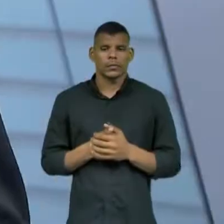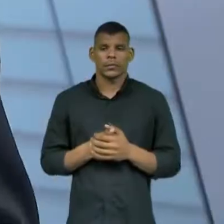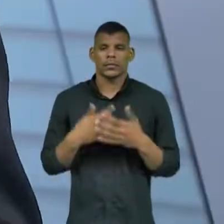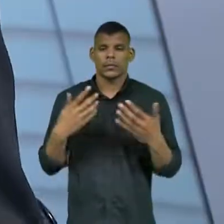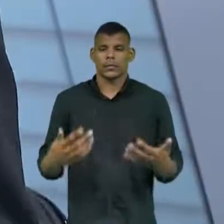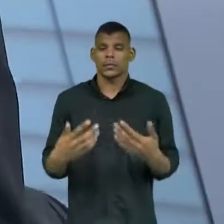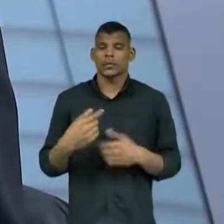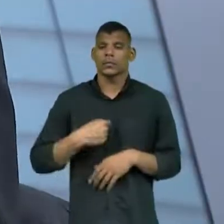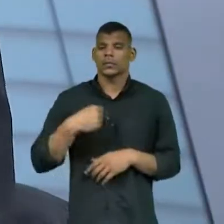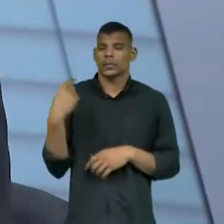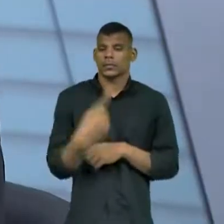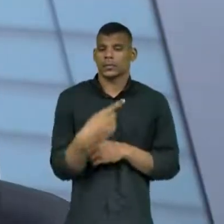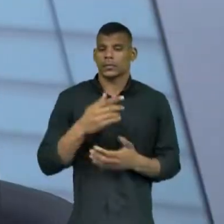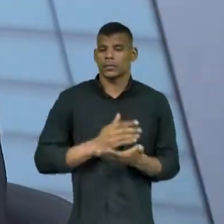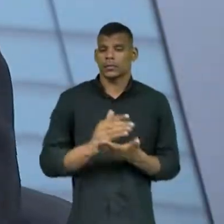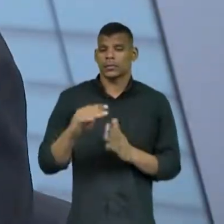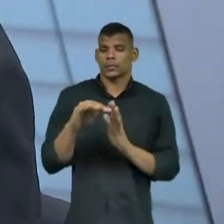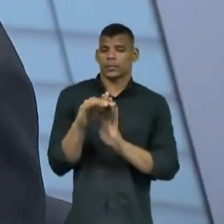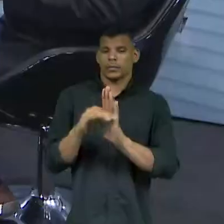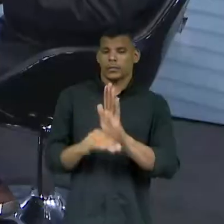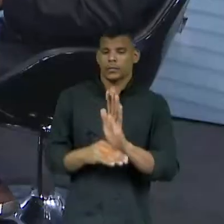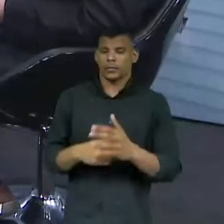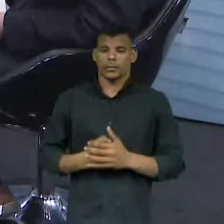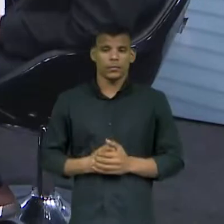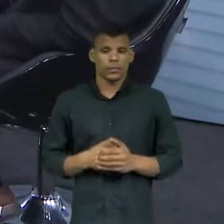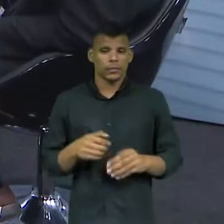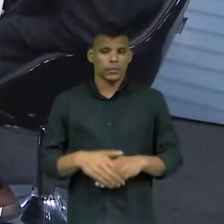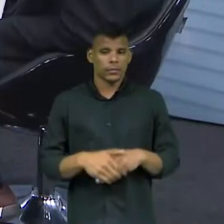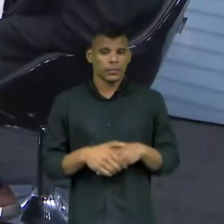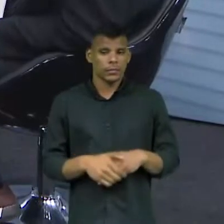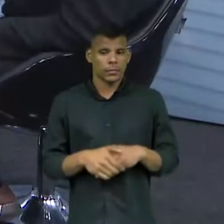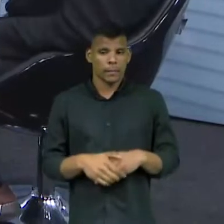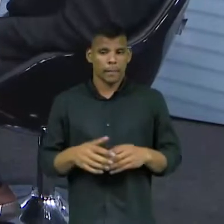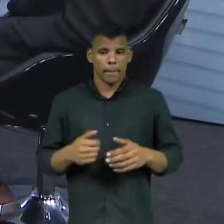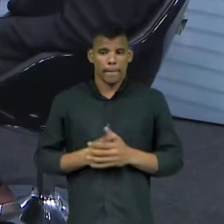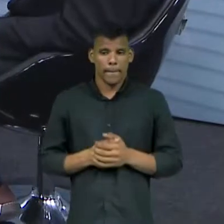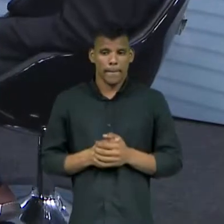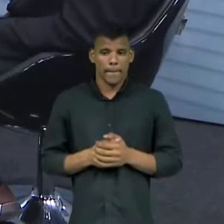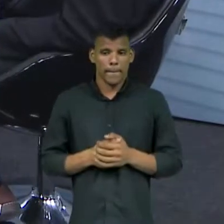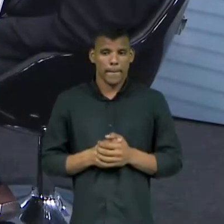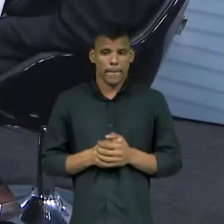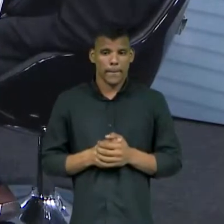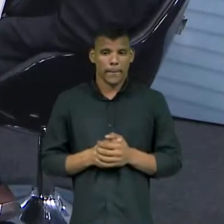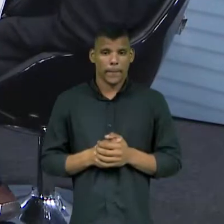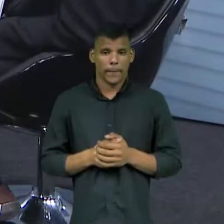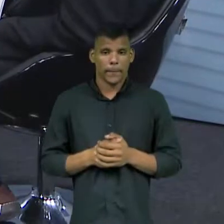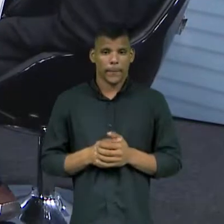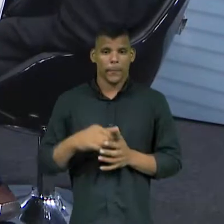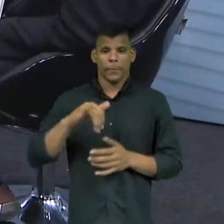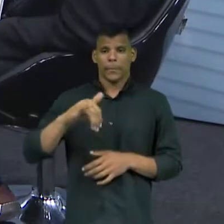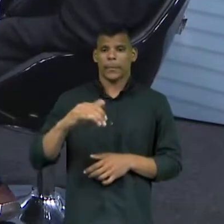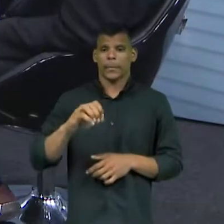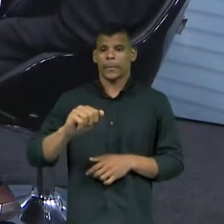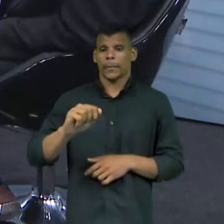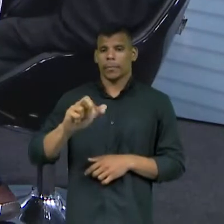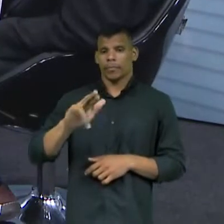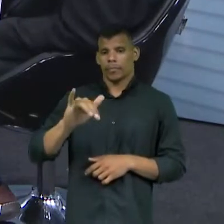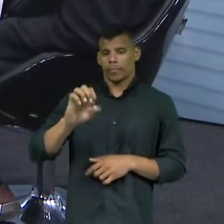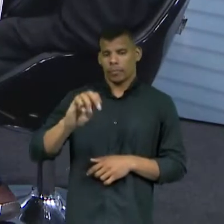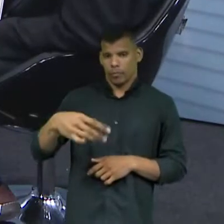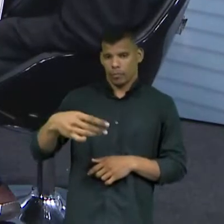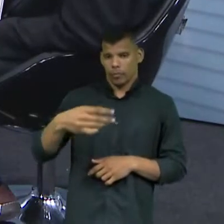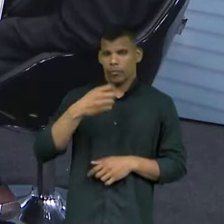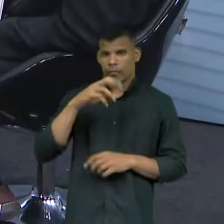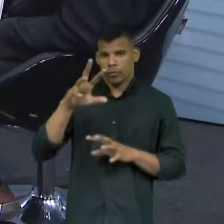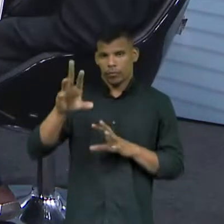ar o programa, deixa eu cumprimentar meus convidados. Tudo bom, Joaquim? Doutor Joaquim, não, né? Não. Joaquim Rolim. Boa noite. Boa